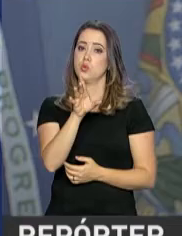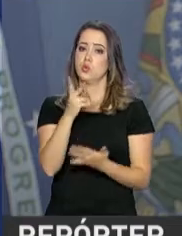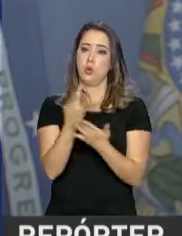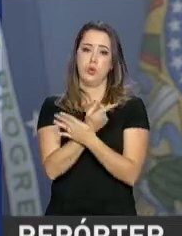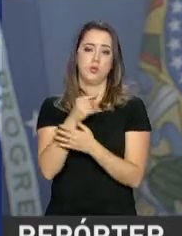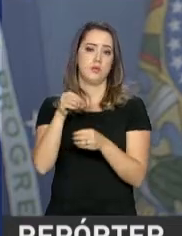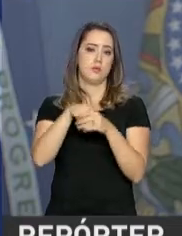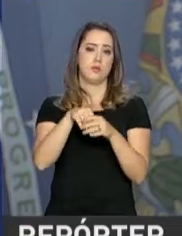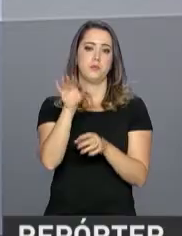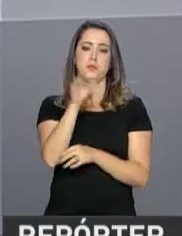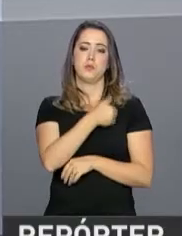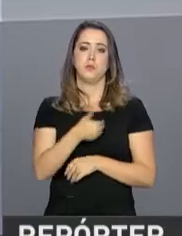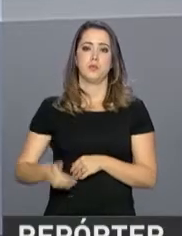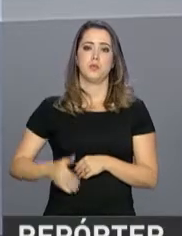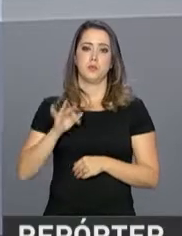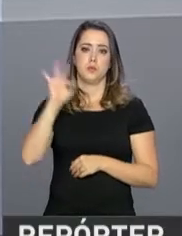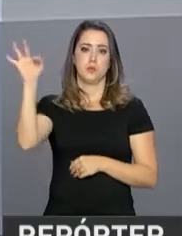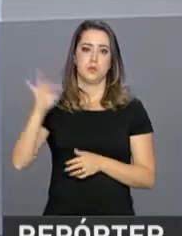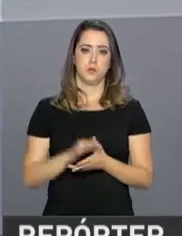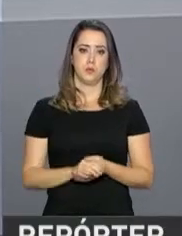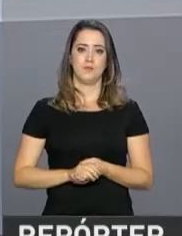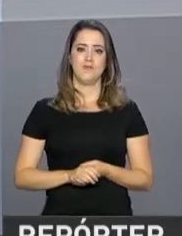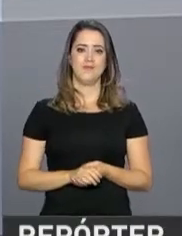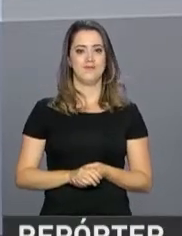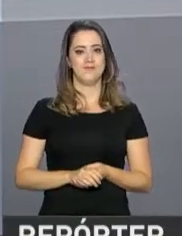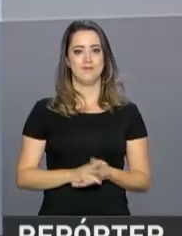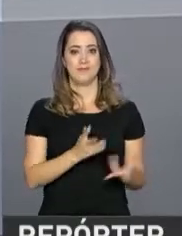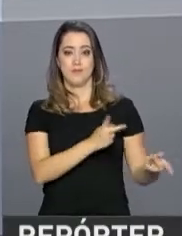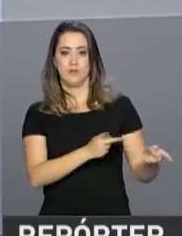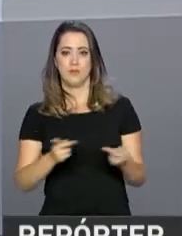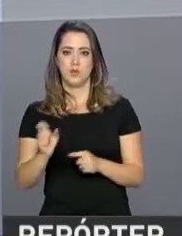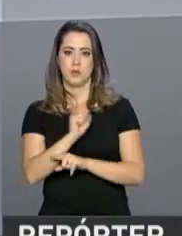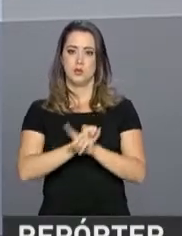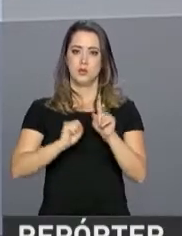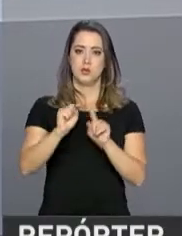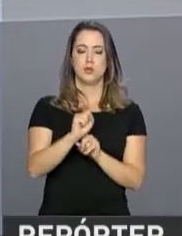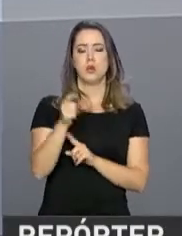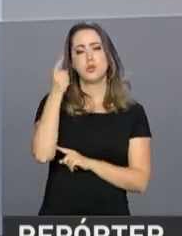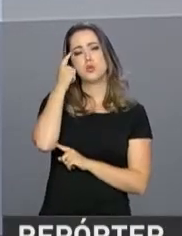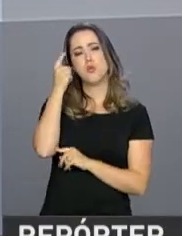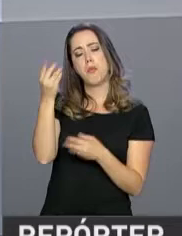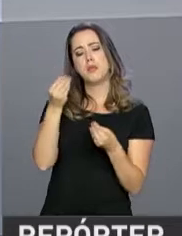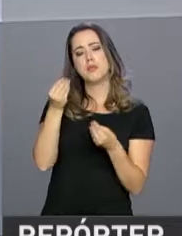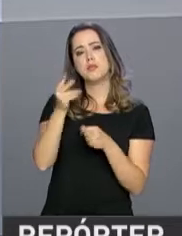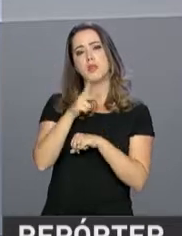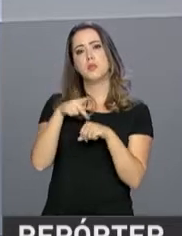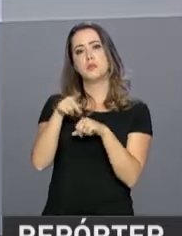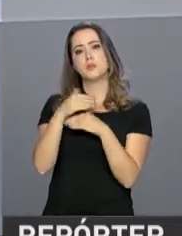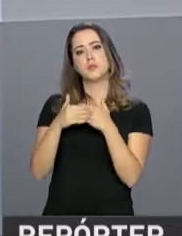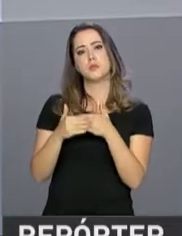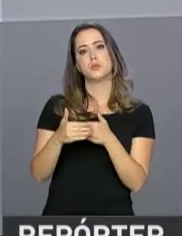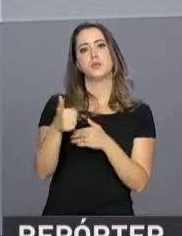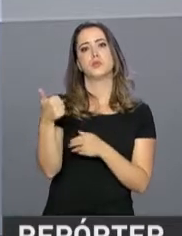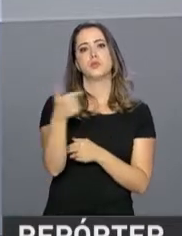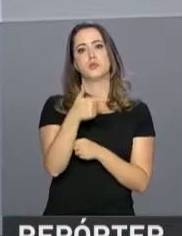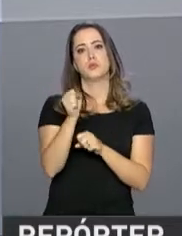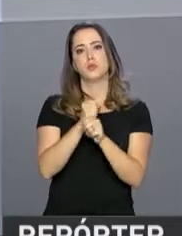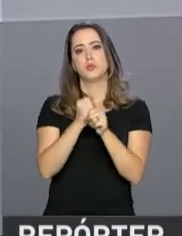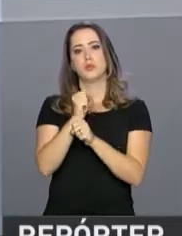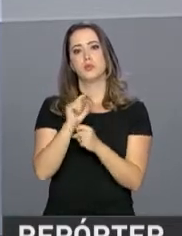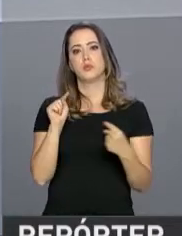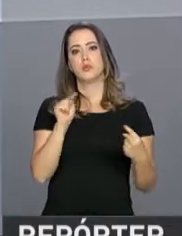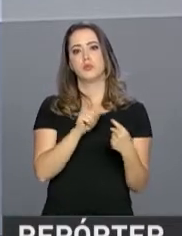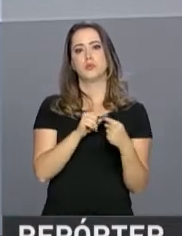na união federal um convite para que a sociedade pense sobre o país nos próximos 12 anos